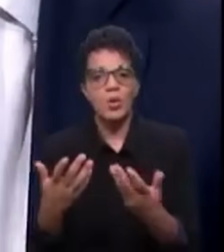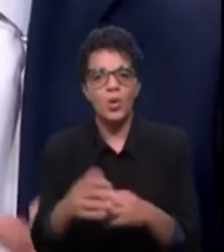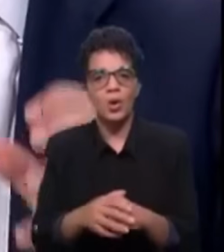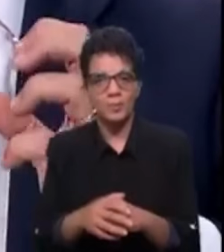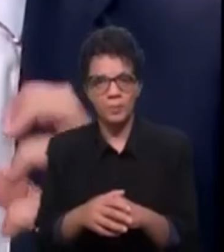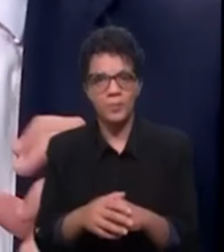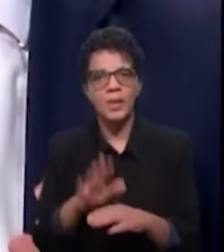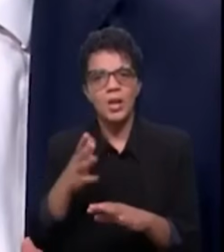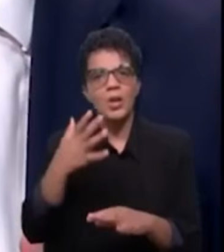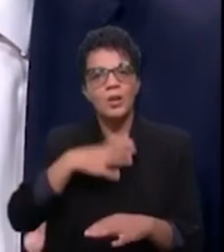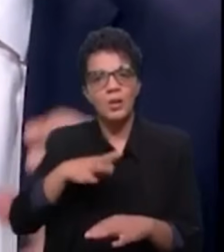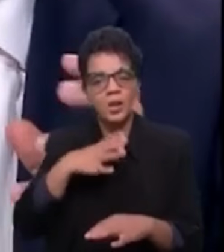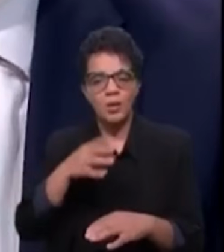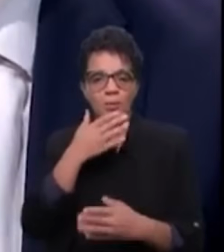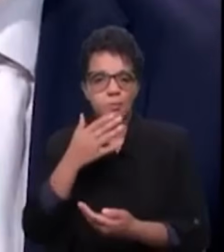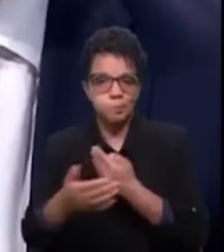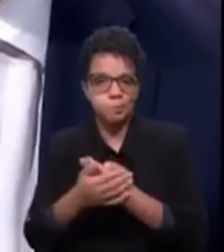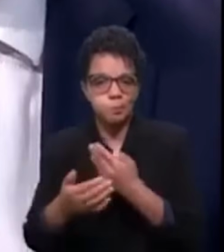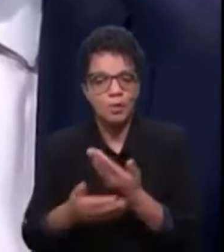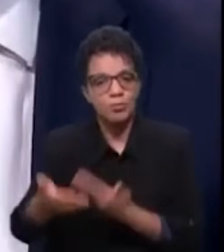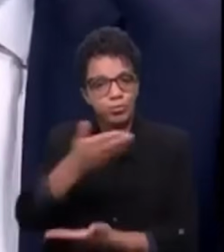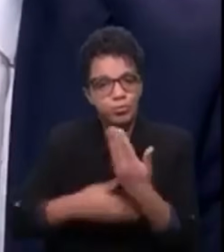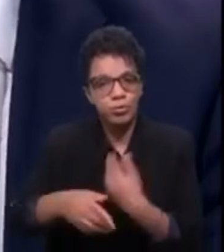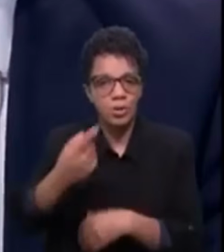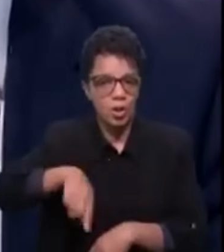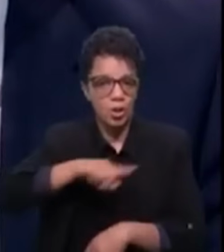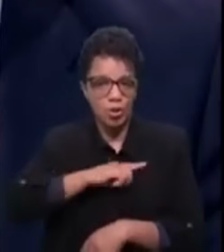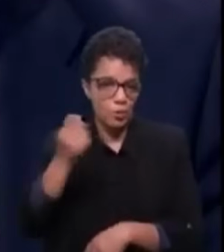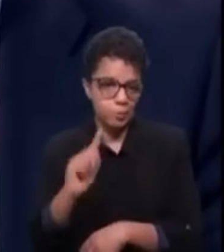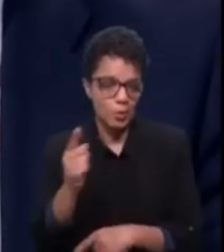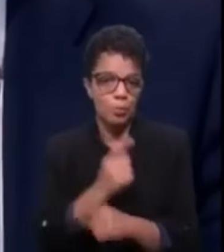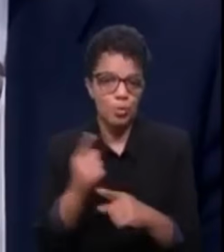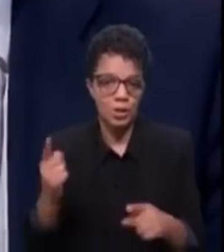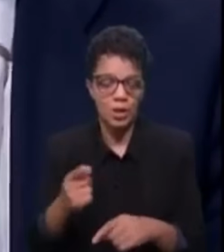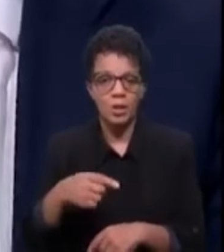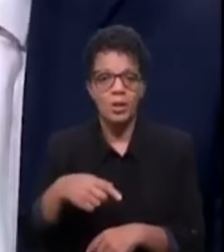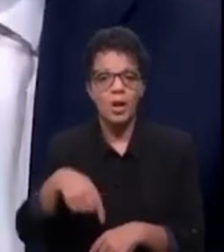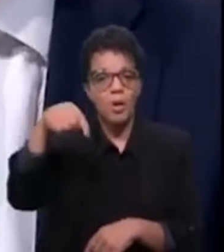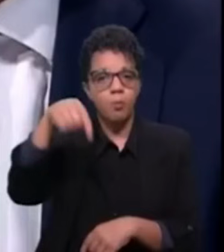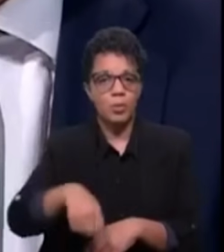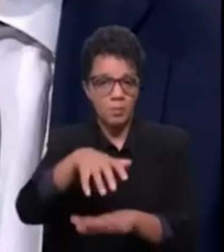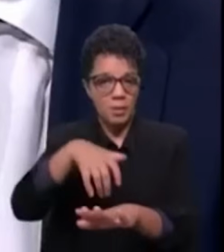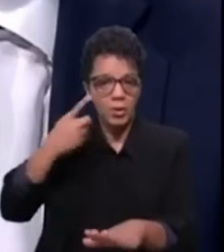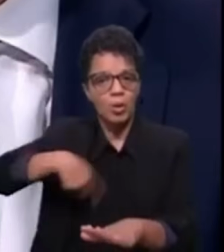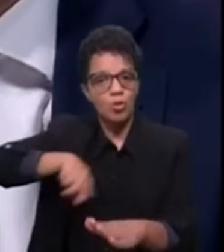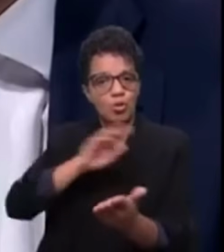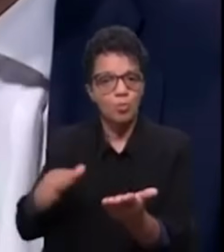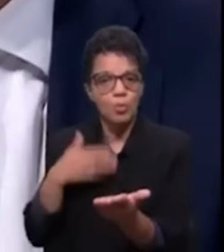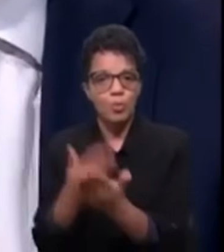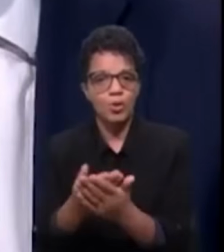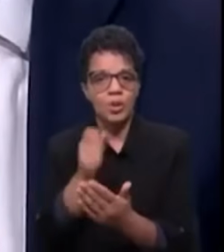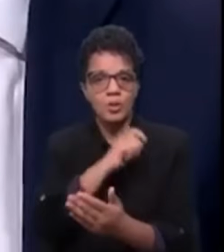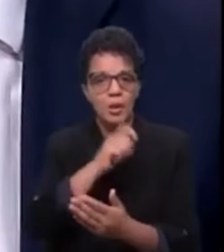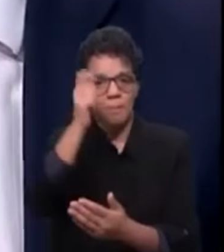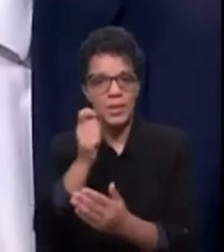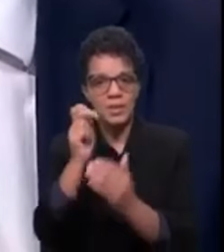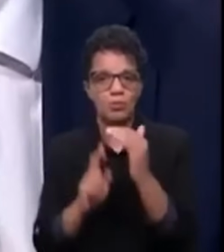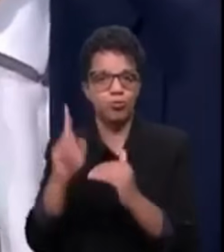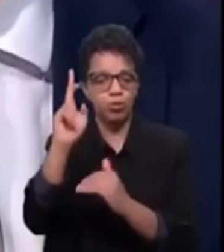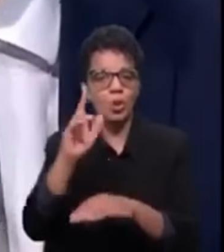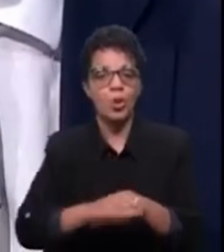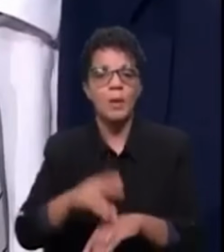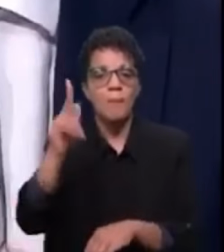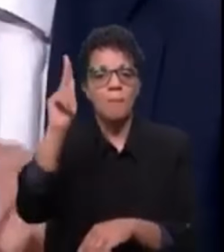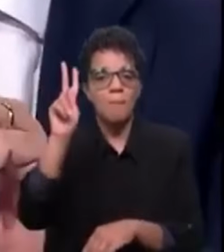exão eu quero reconciliar com os idosos eu compreendo nós não porque desde o dia 1 no Parlamento apresentamos propostas para a subir as pensões que o